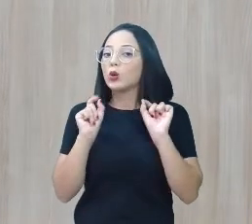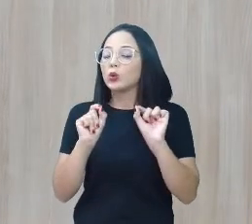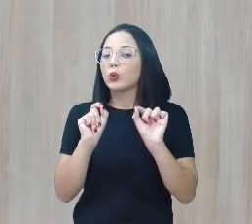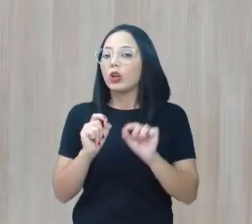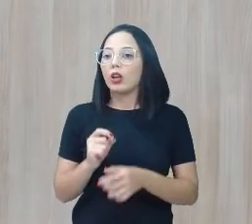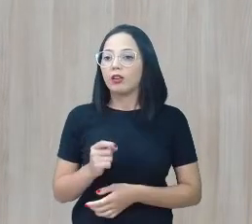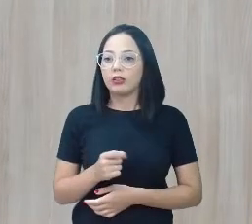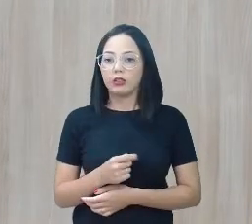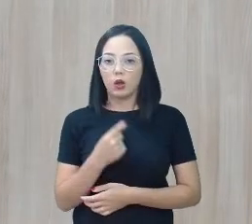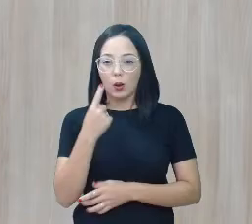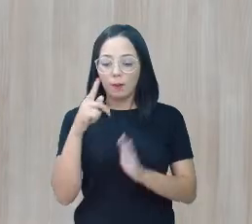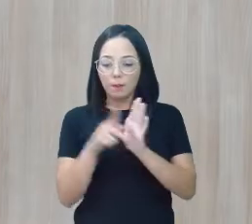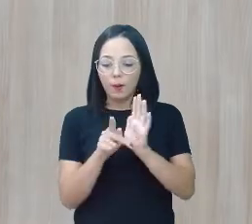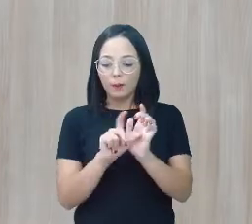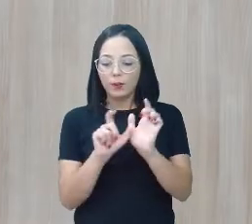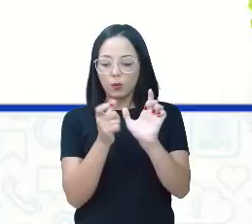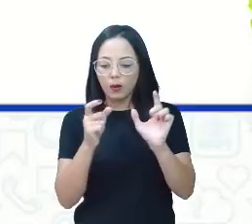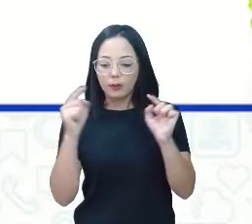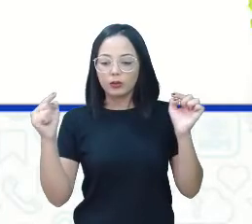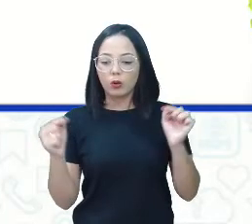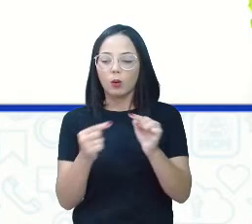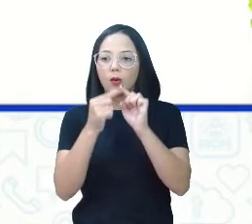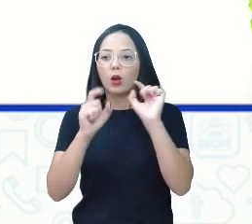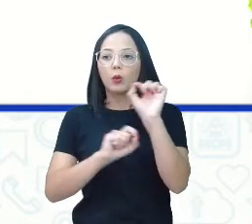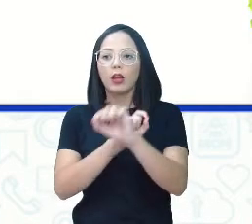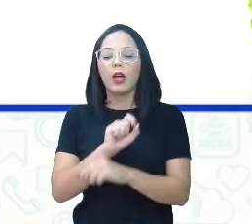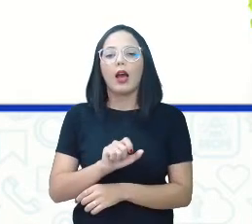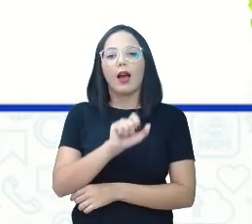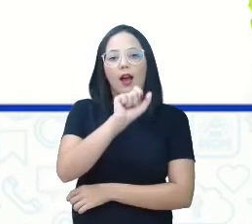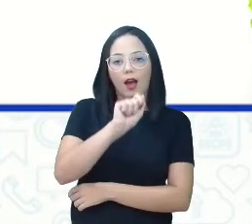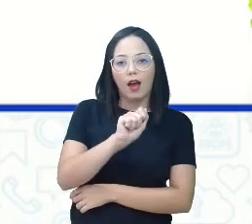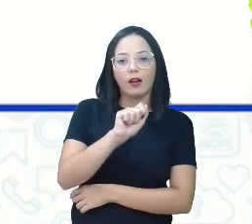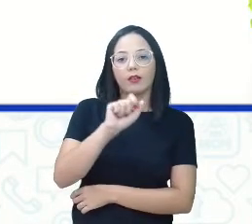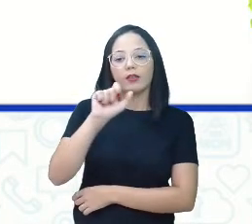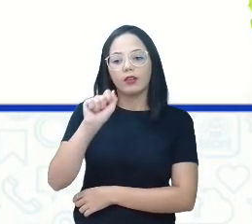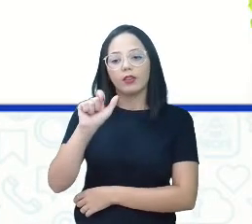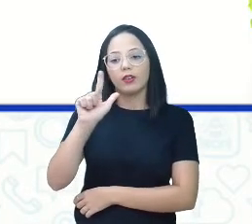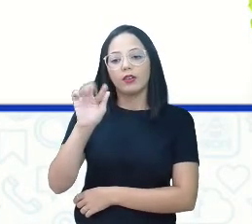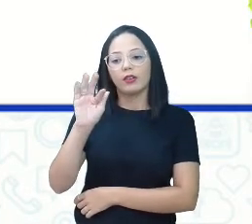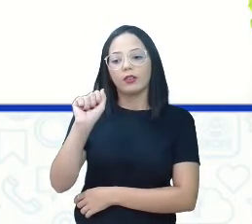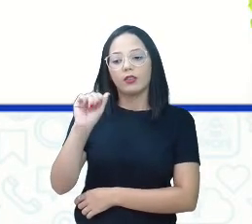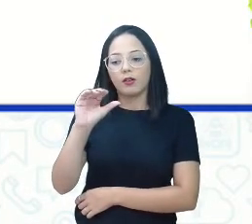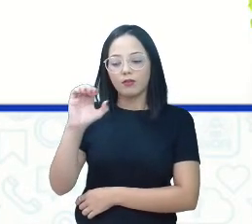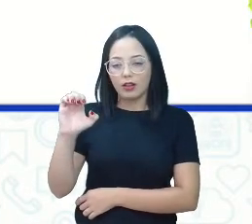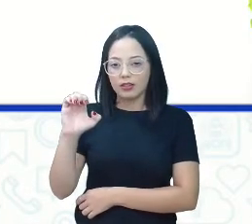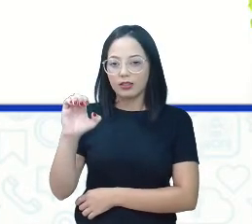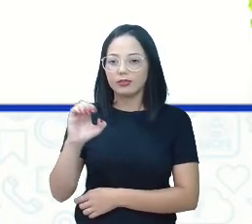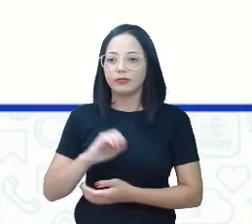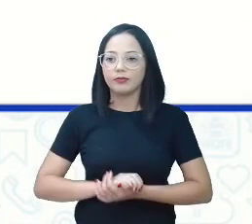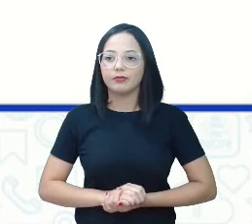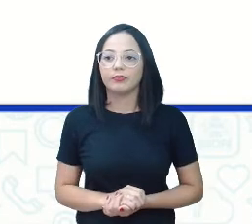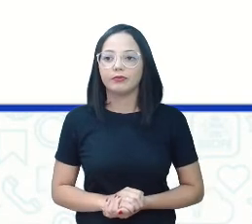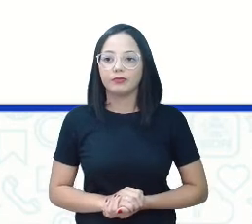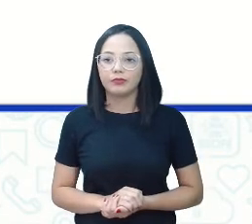é? Culta, a norma culta é a alface, tá?